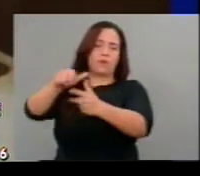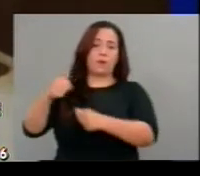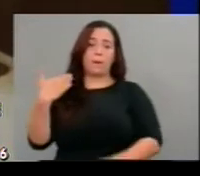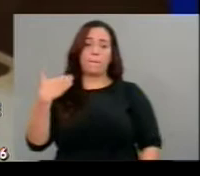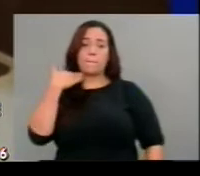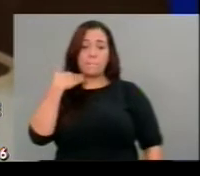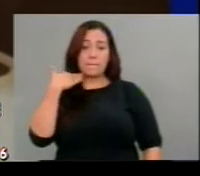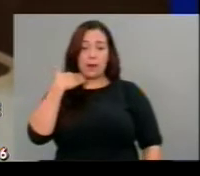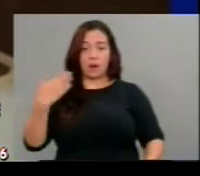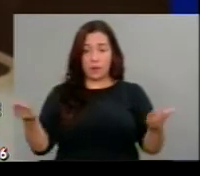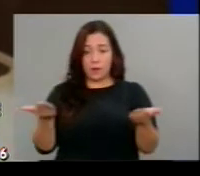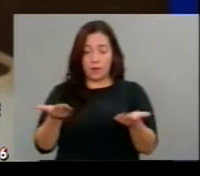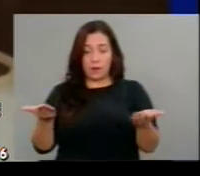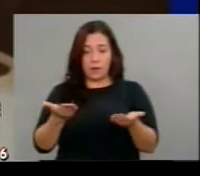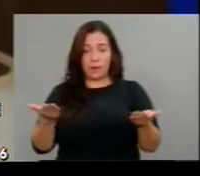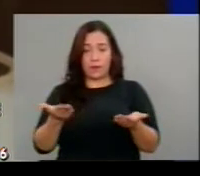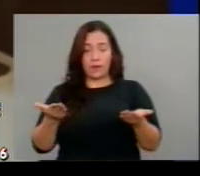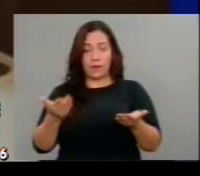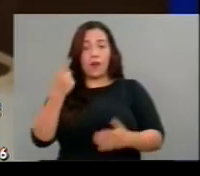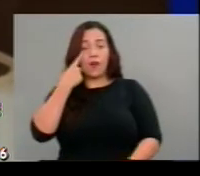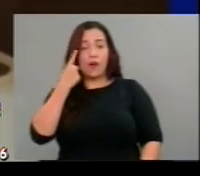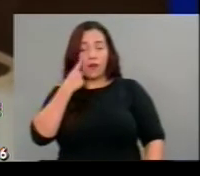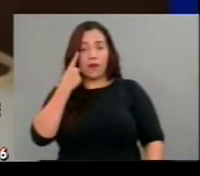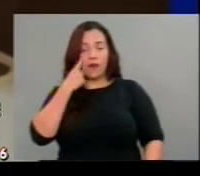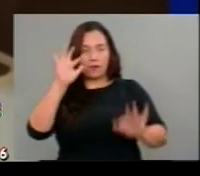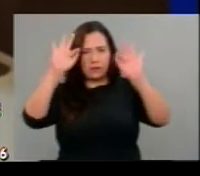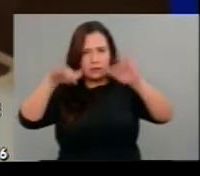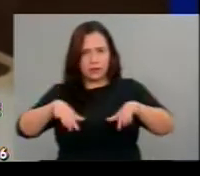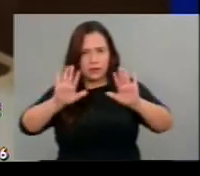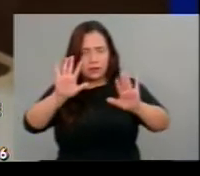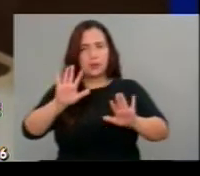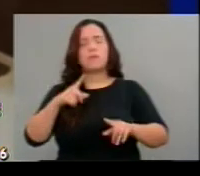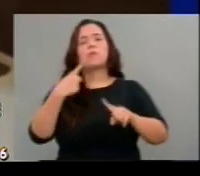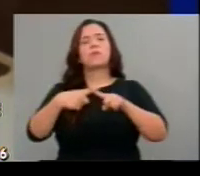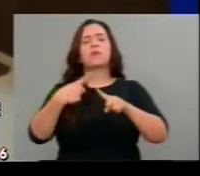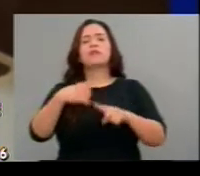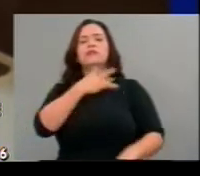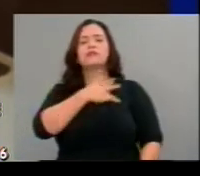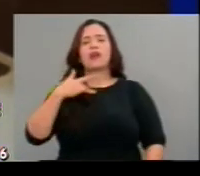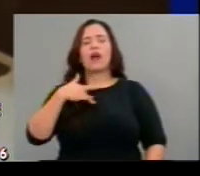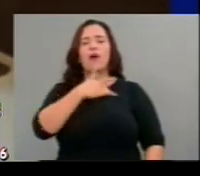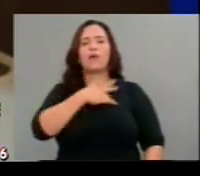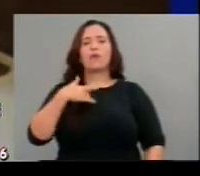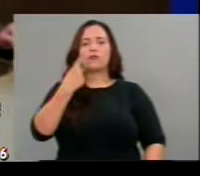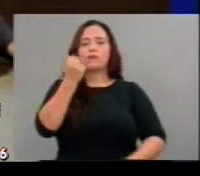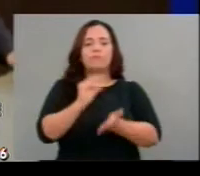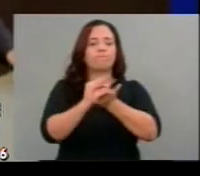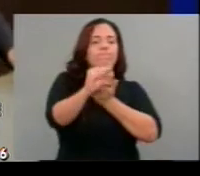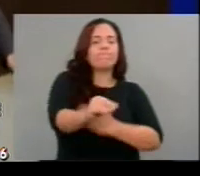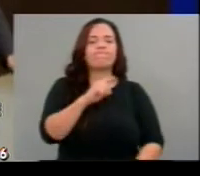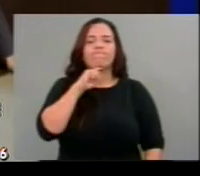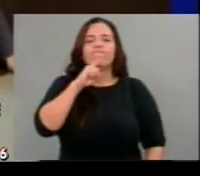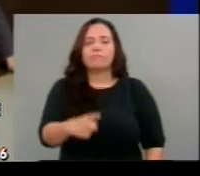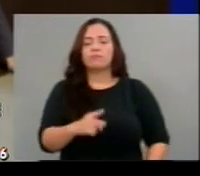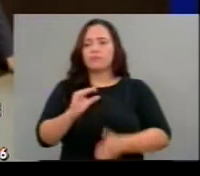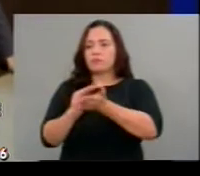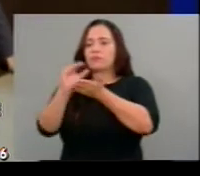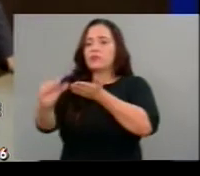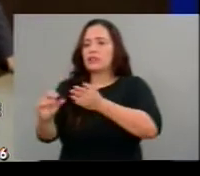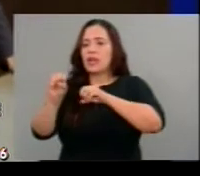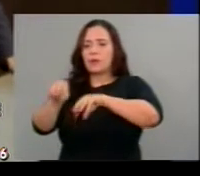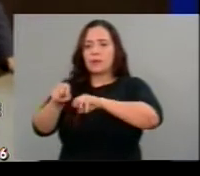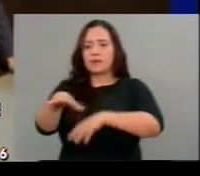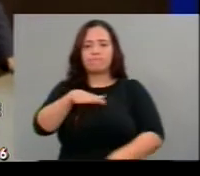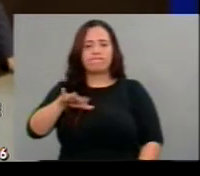estão hoje, finalizo com esse dado. Por que falta dinheiro para a saúde? Por que está faltando dinheiro para a educação? Porque o orçamento